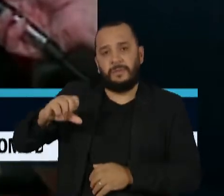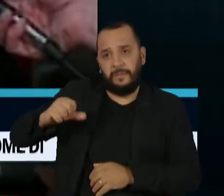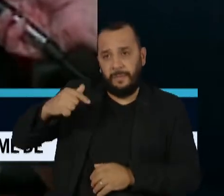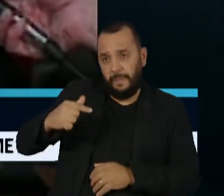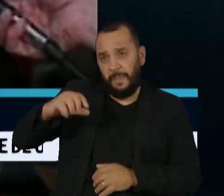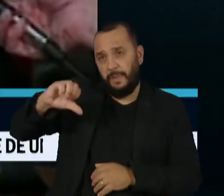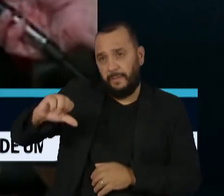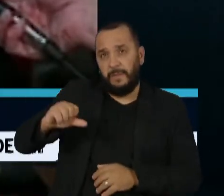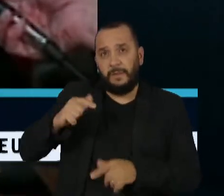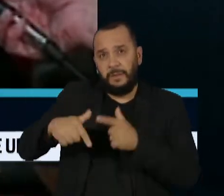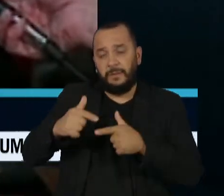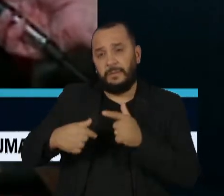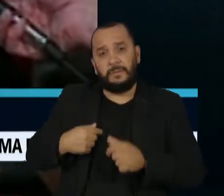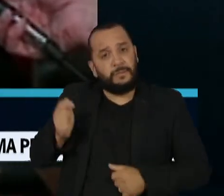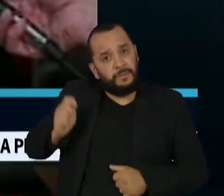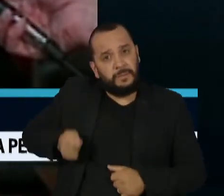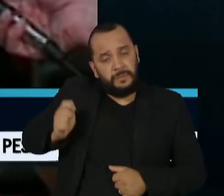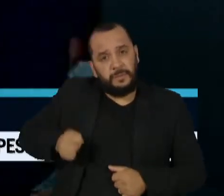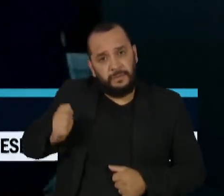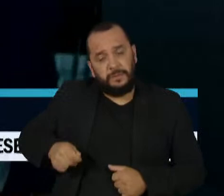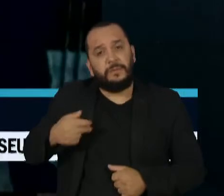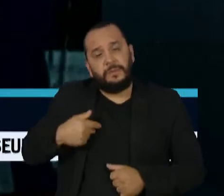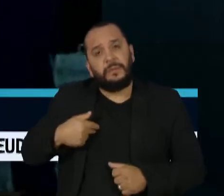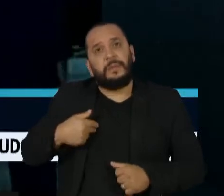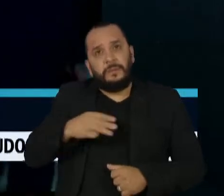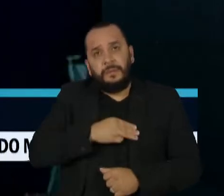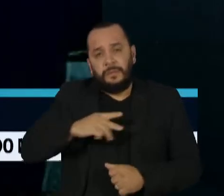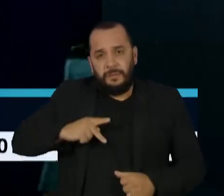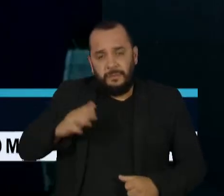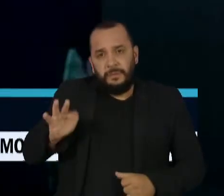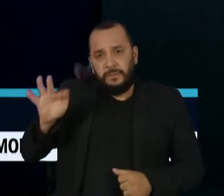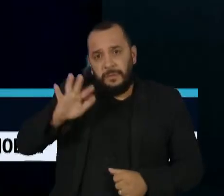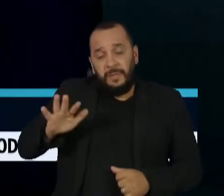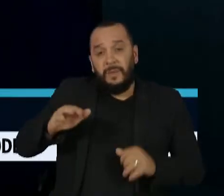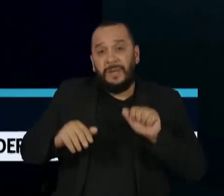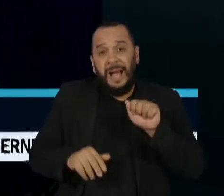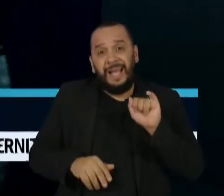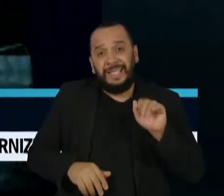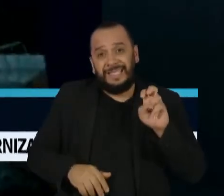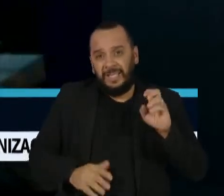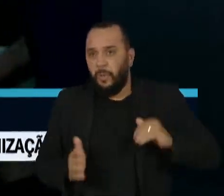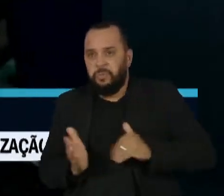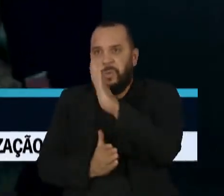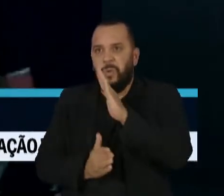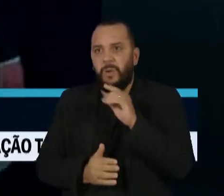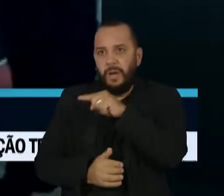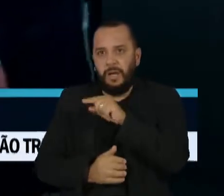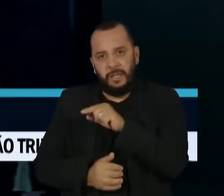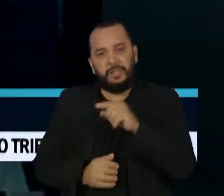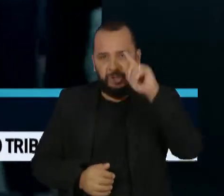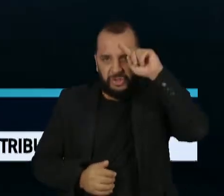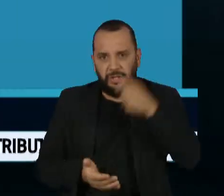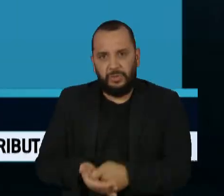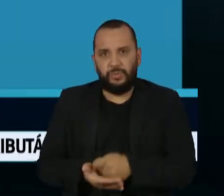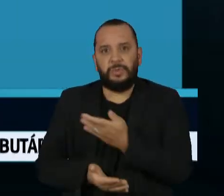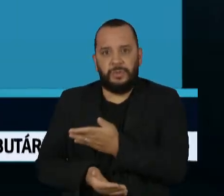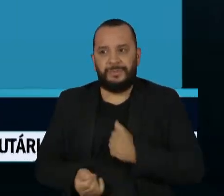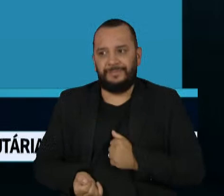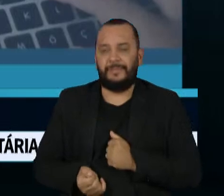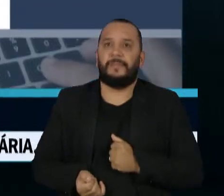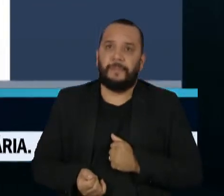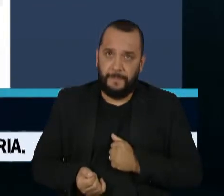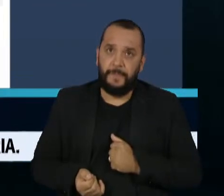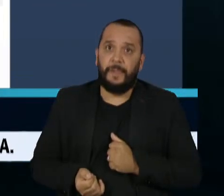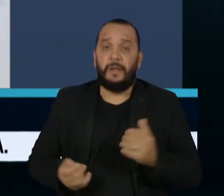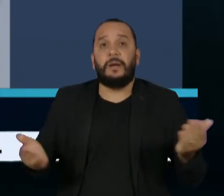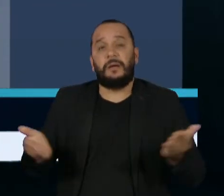cargo de promotor do Ministério Público do Distrito Federal caçado pelo ato institucional número 5 imposto pela ditadura militar em